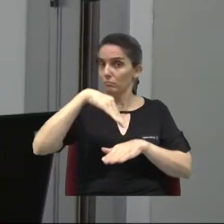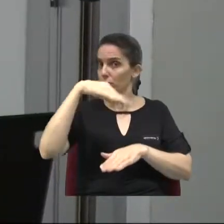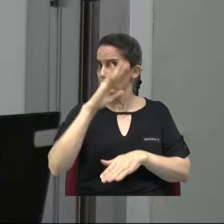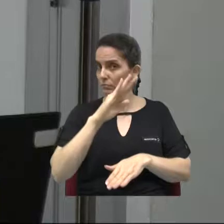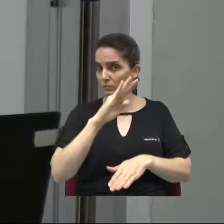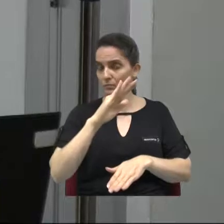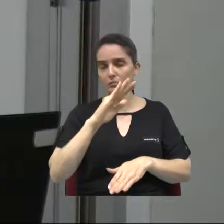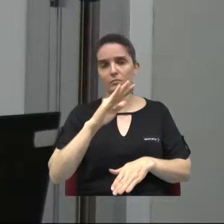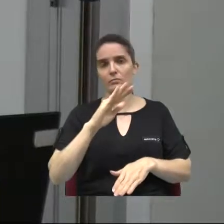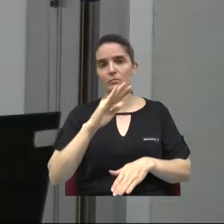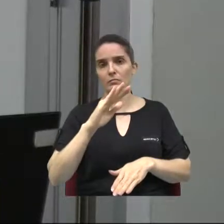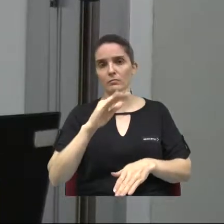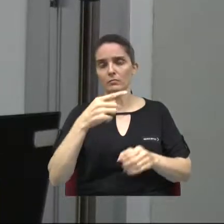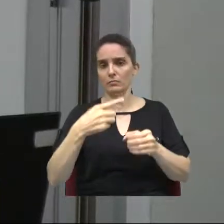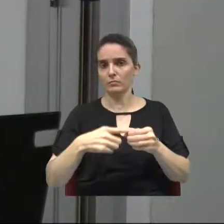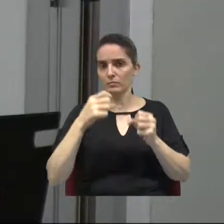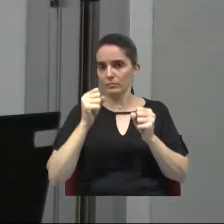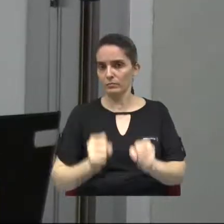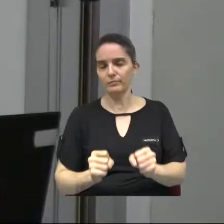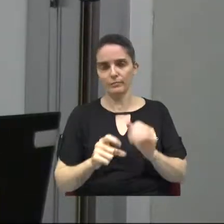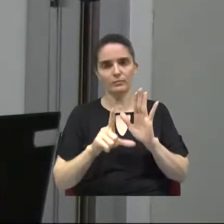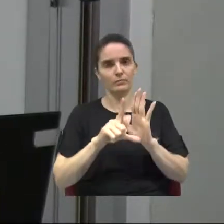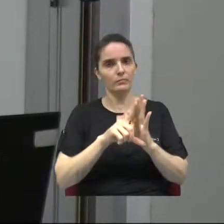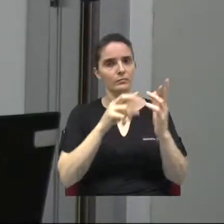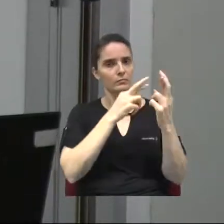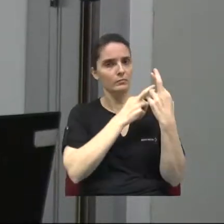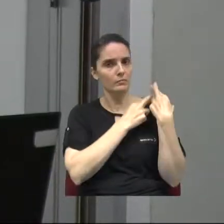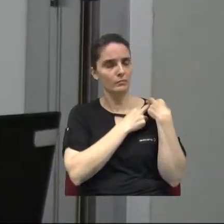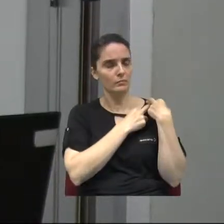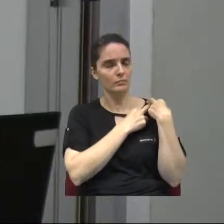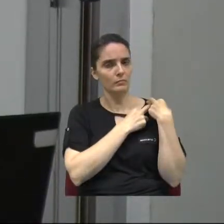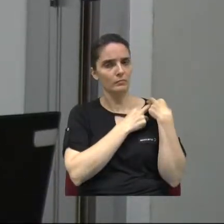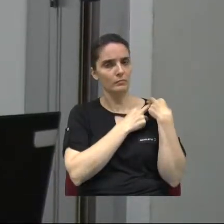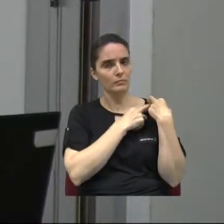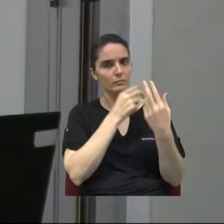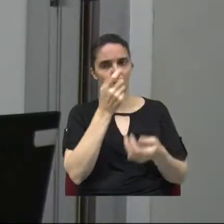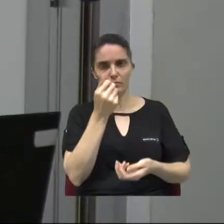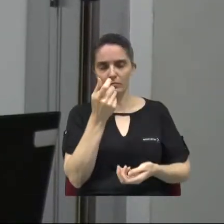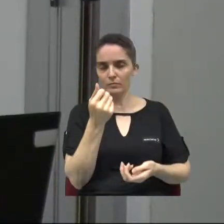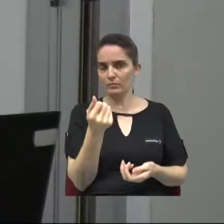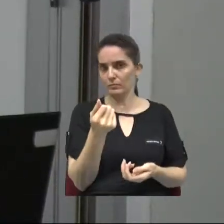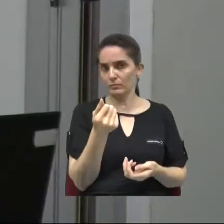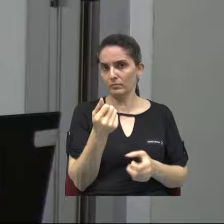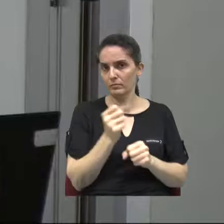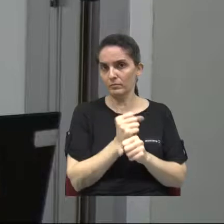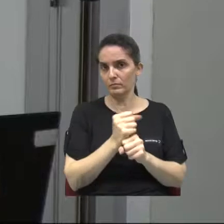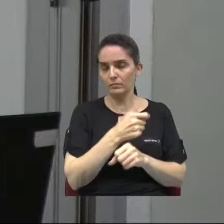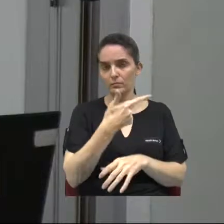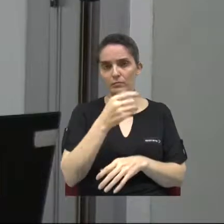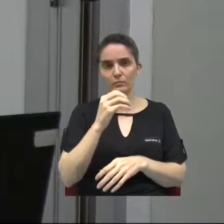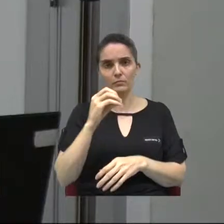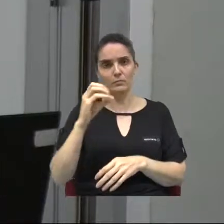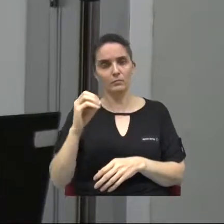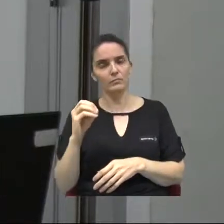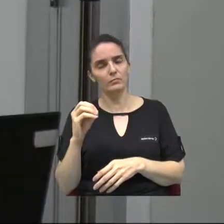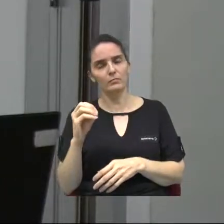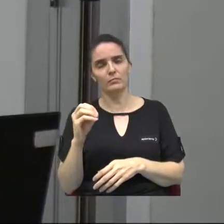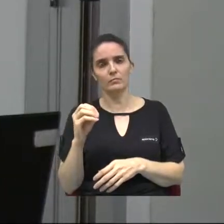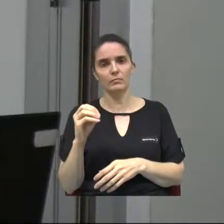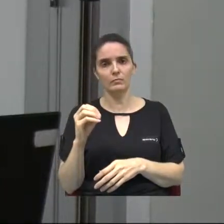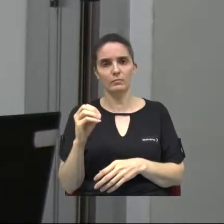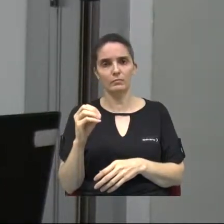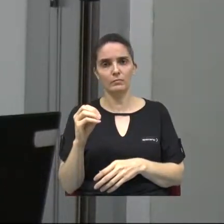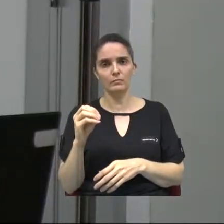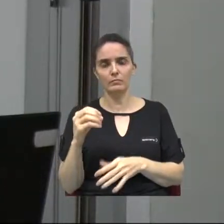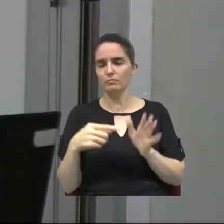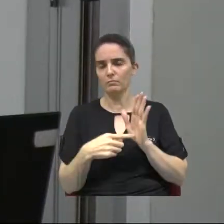da capacidade do município, a lei de responsabilidade fiscal, que é do ano 2000, ela teria sido